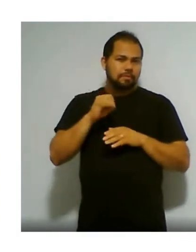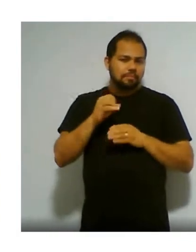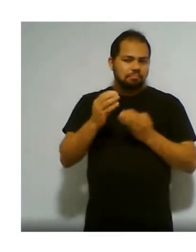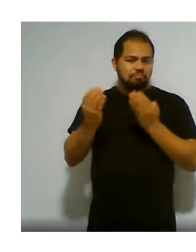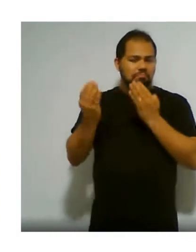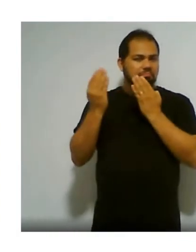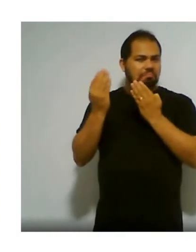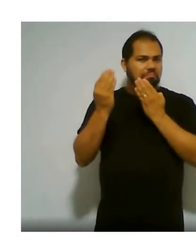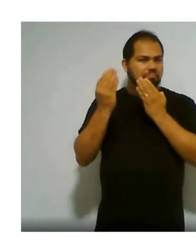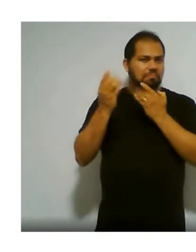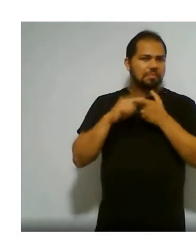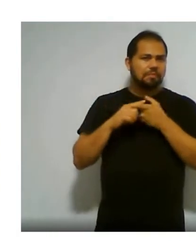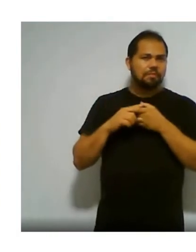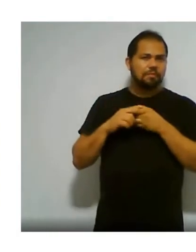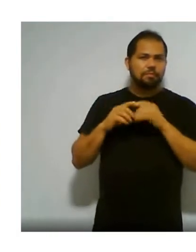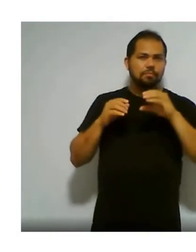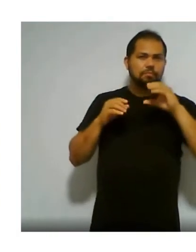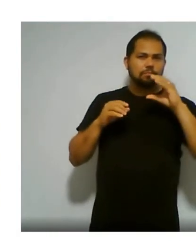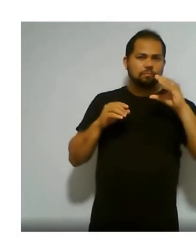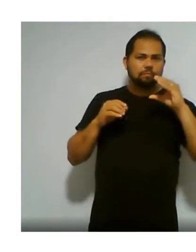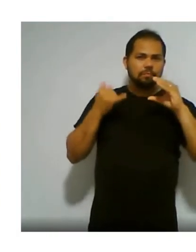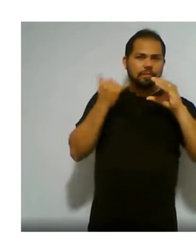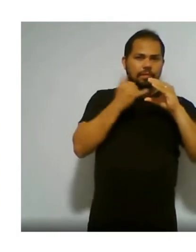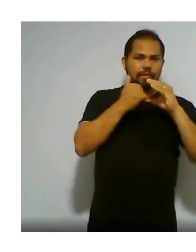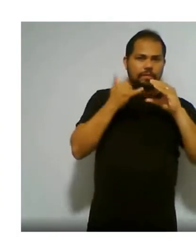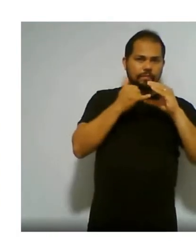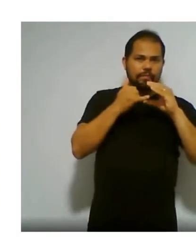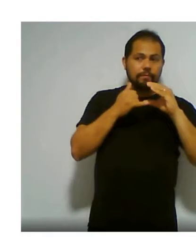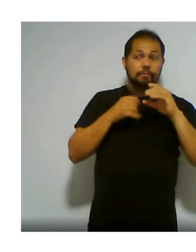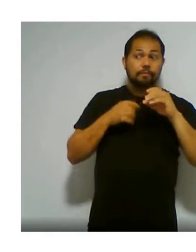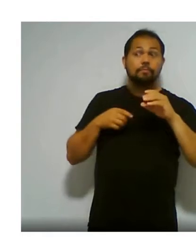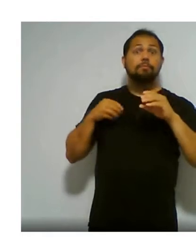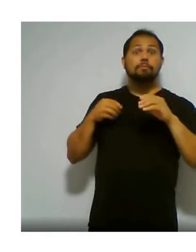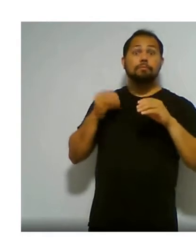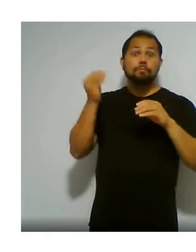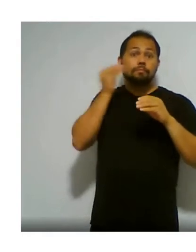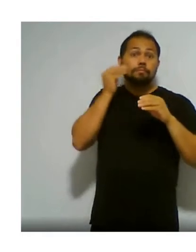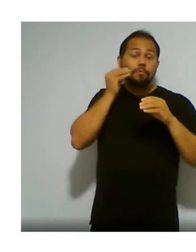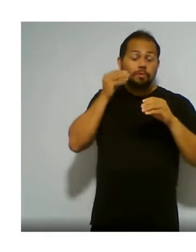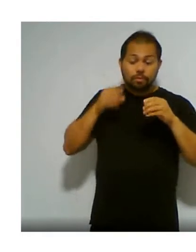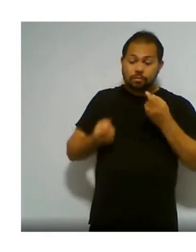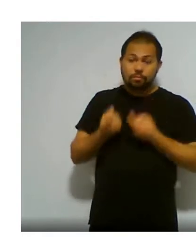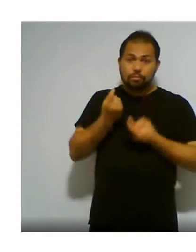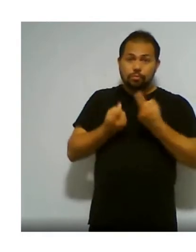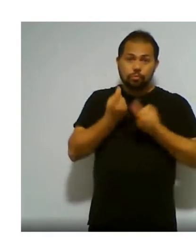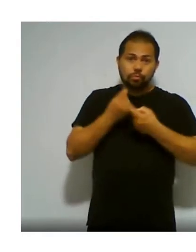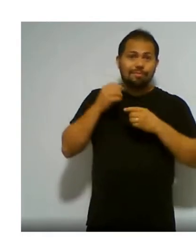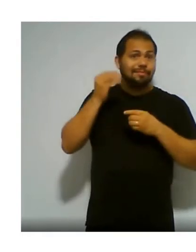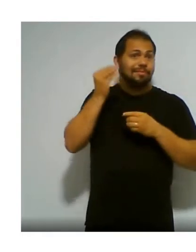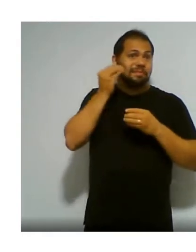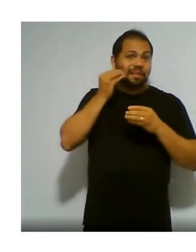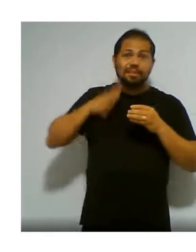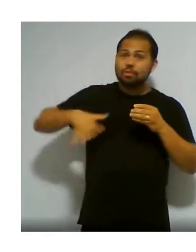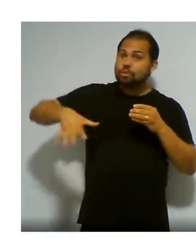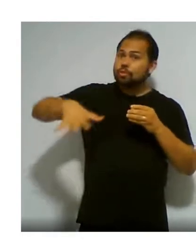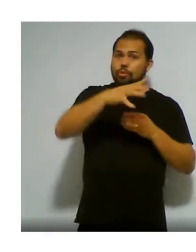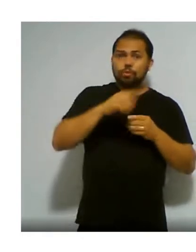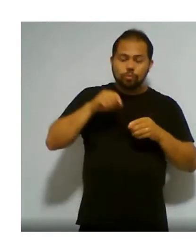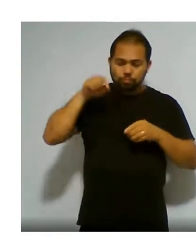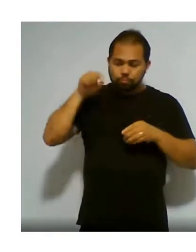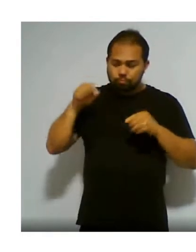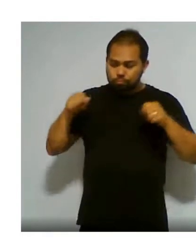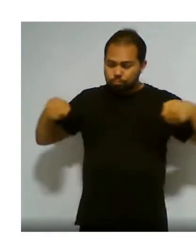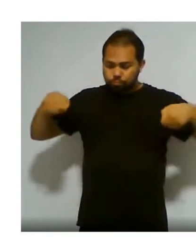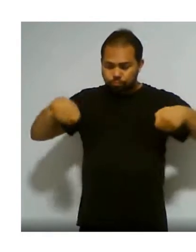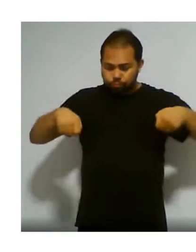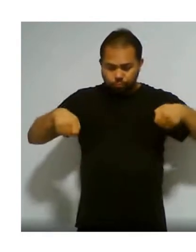tem algum pino com defeito, sai testando todos os pinos aqui com ela ligada. Né? Você pode testar todos os pinos. Ele tem que dar aqui, ó, 12 volts, tem